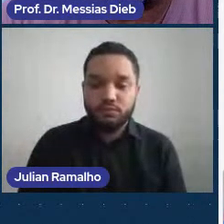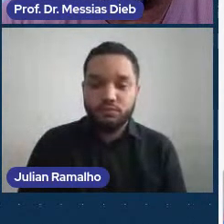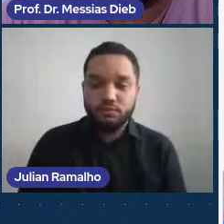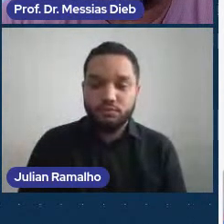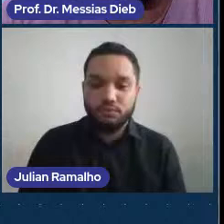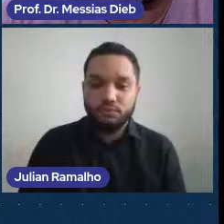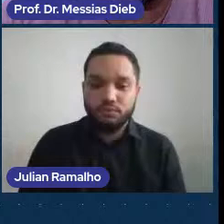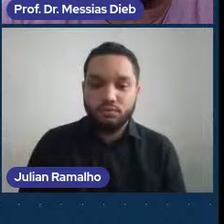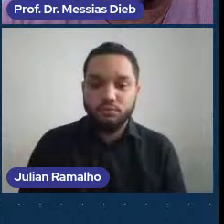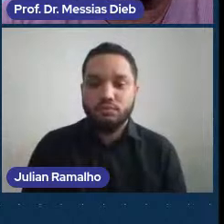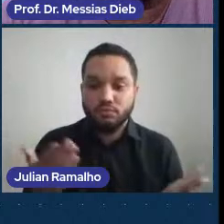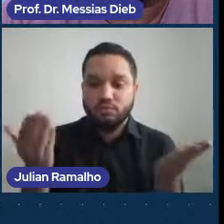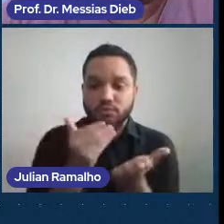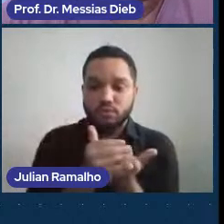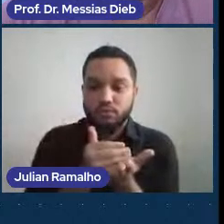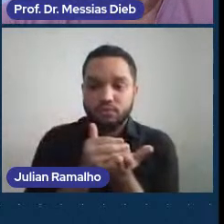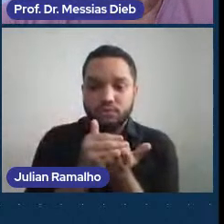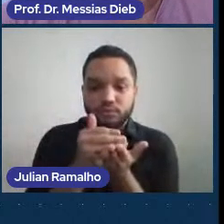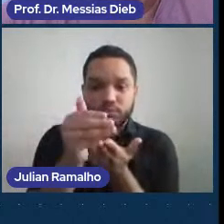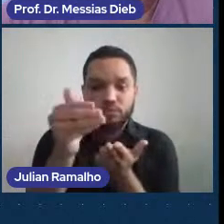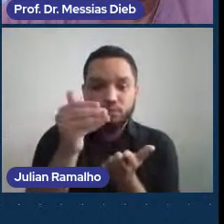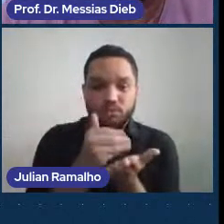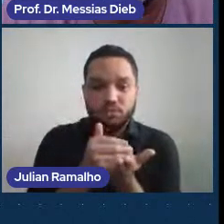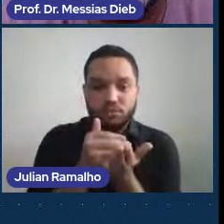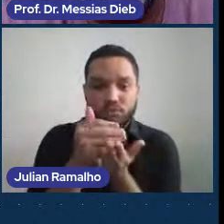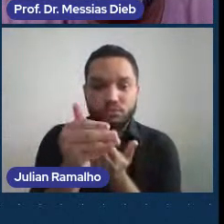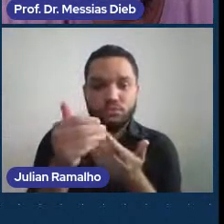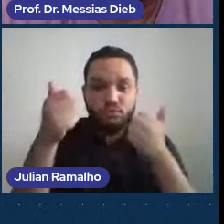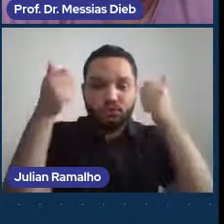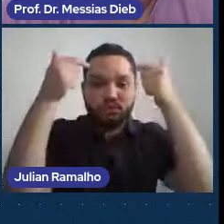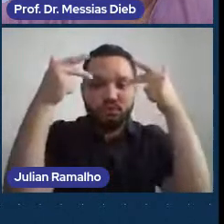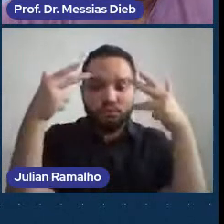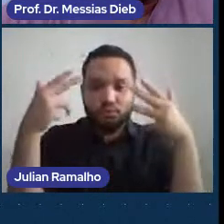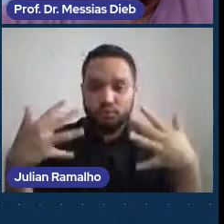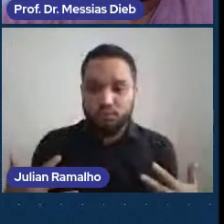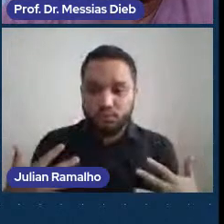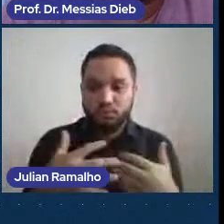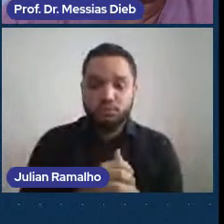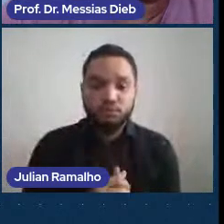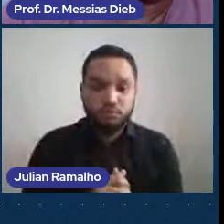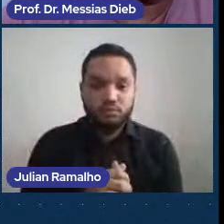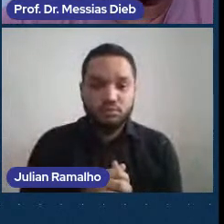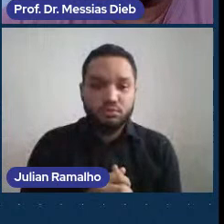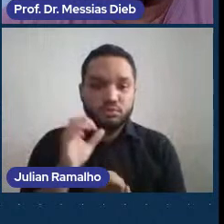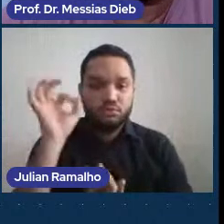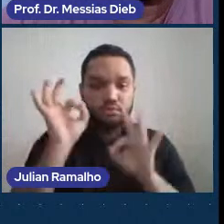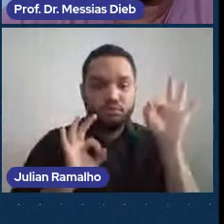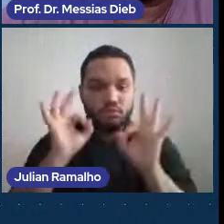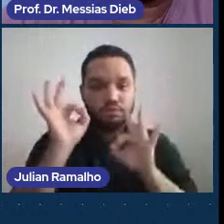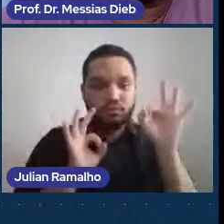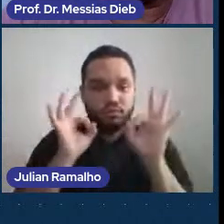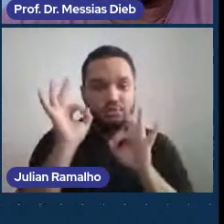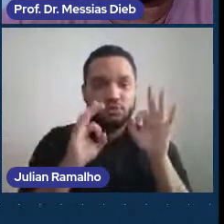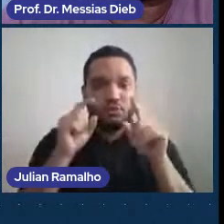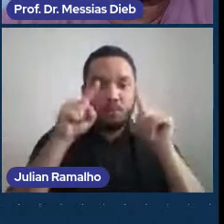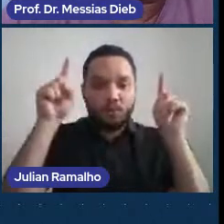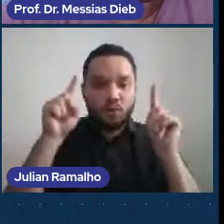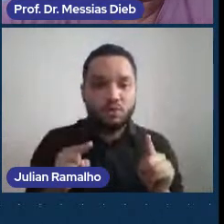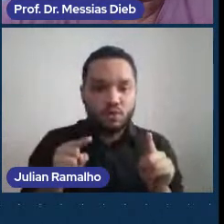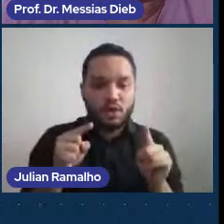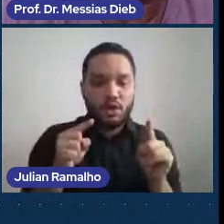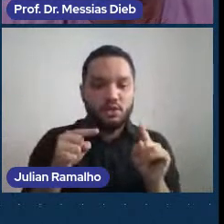Então, vamos inicialmente falar sobre a elaboração do projeto de pesquisa, né?